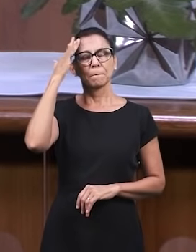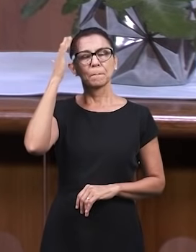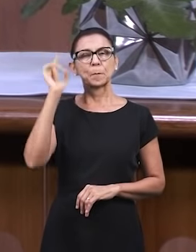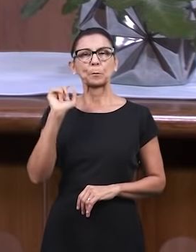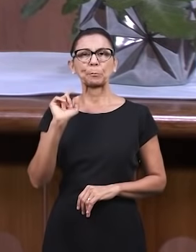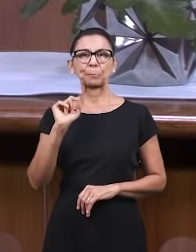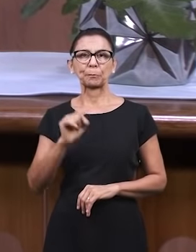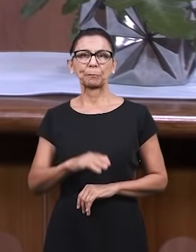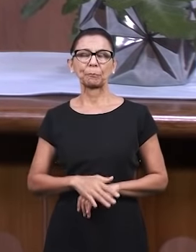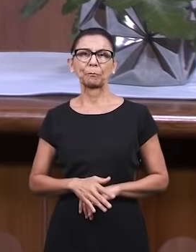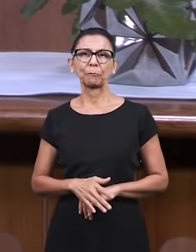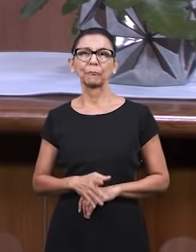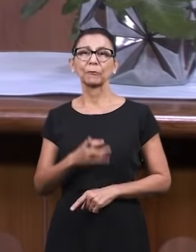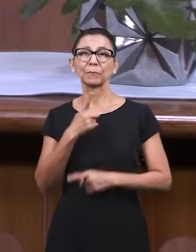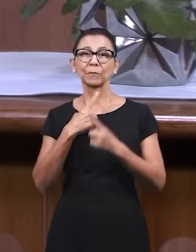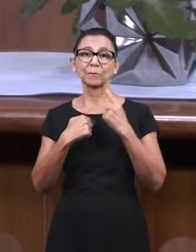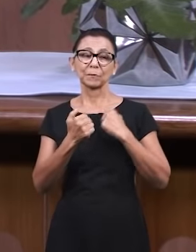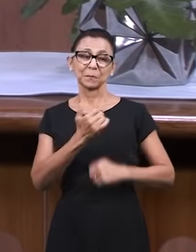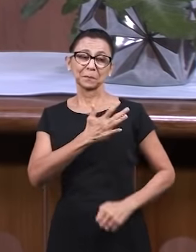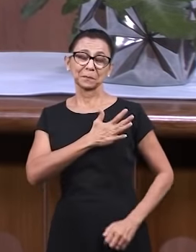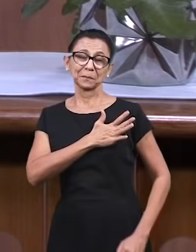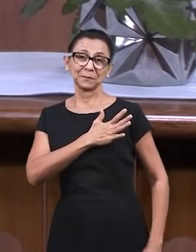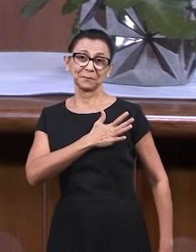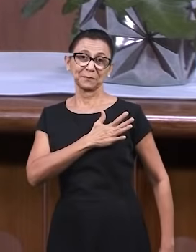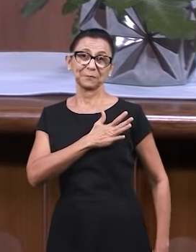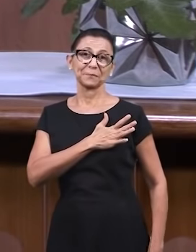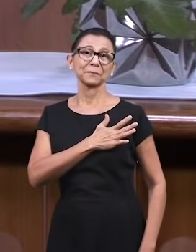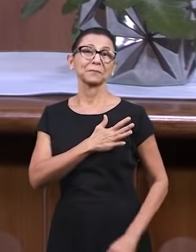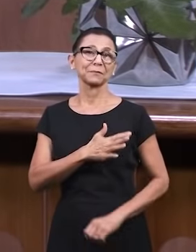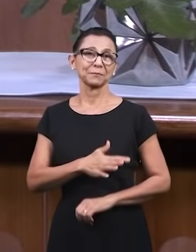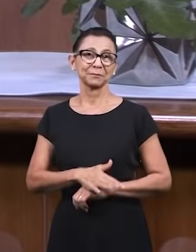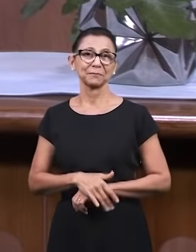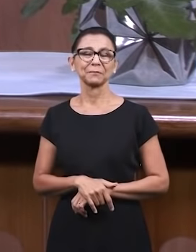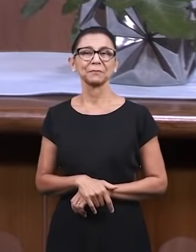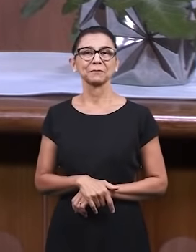entendermos isso. É a palavra que deve estar no nosso coração.